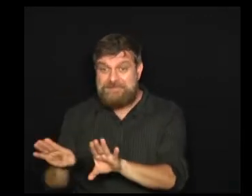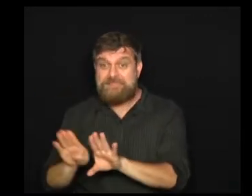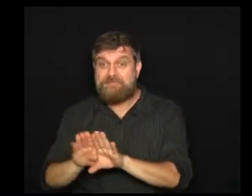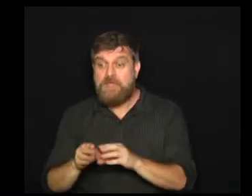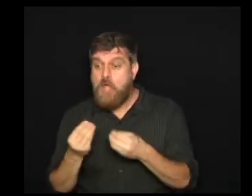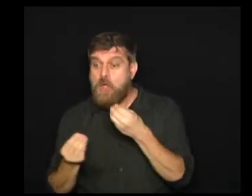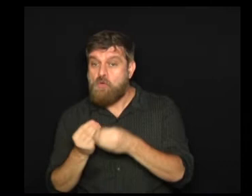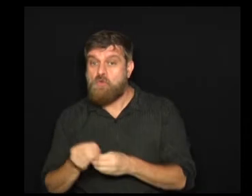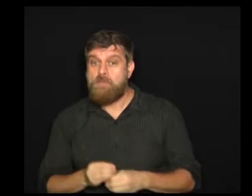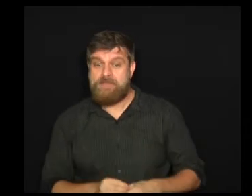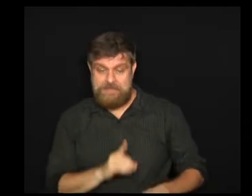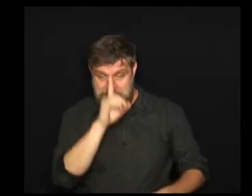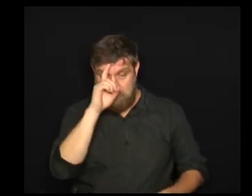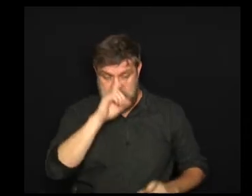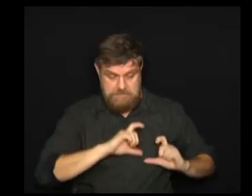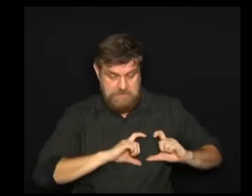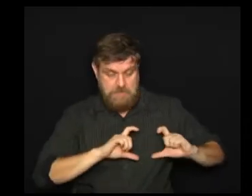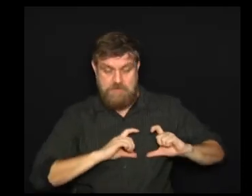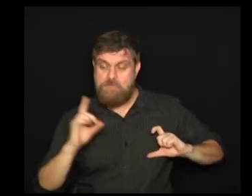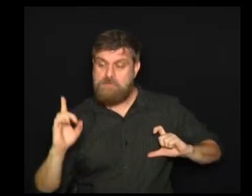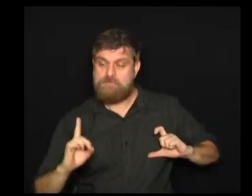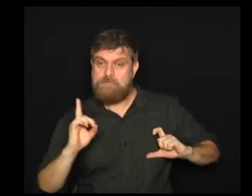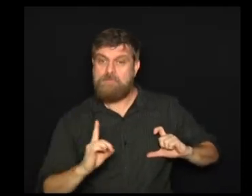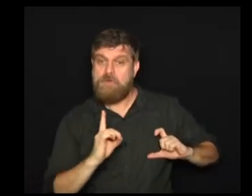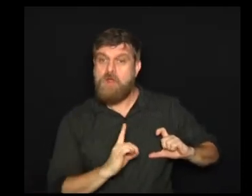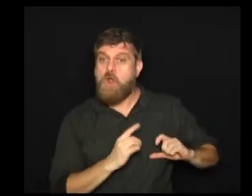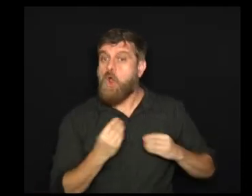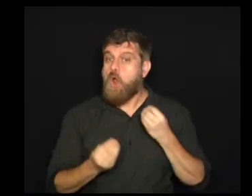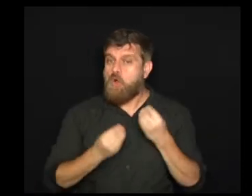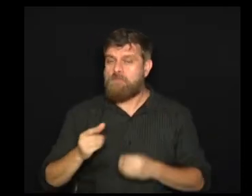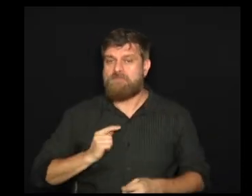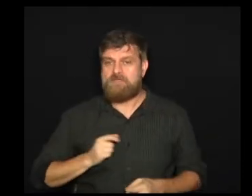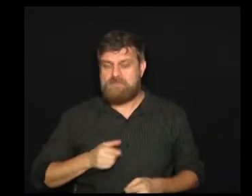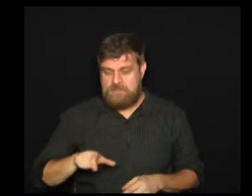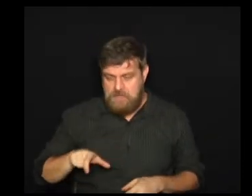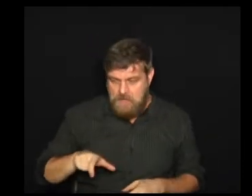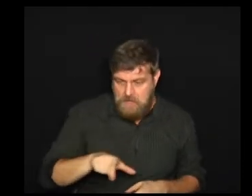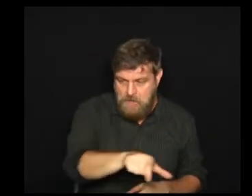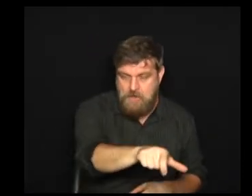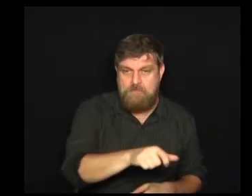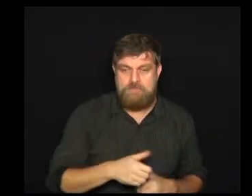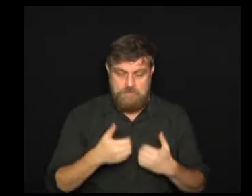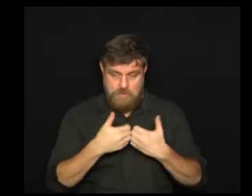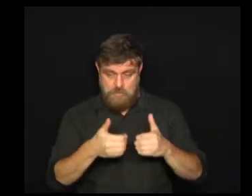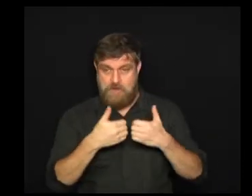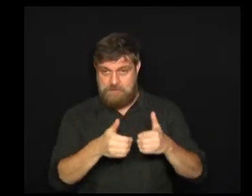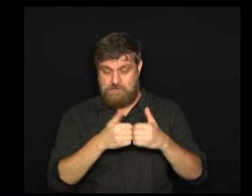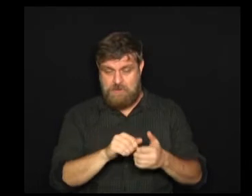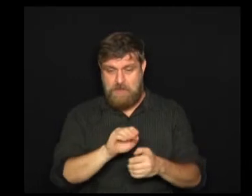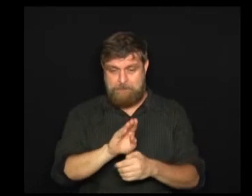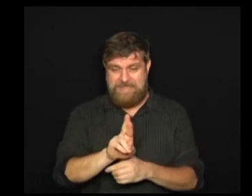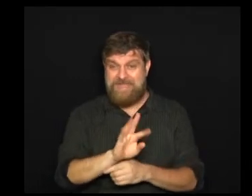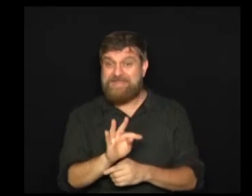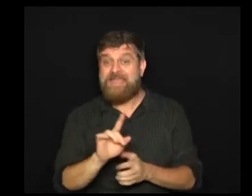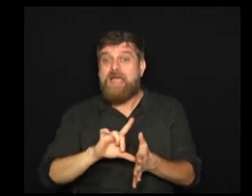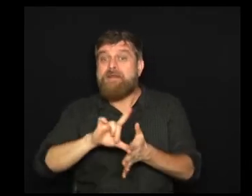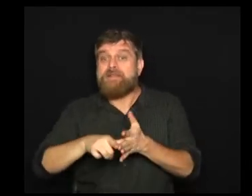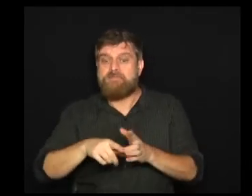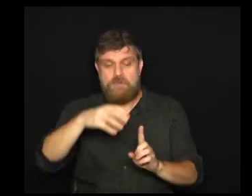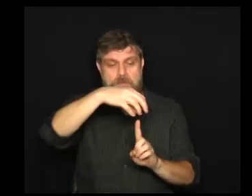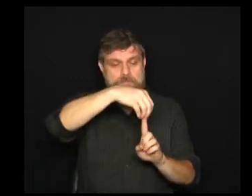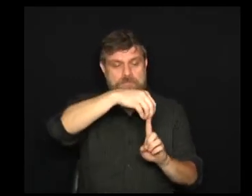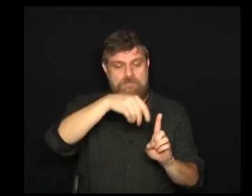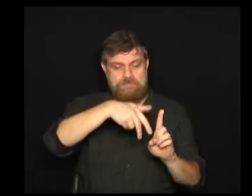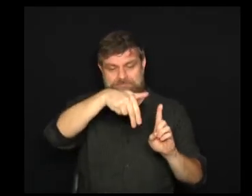Amor. Então, como que ela vai fazer? Tudo bem, o BRT vai estar acessível ali à plataforma, mas ele sai da plataforma e ele faz o quê?